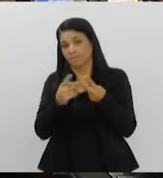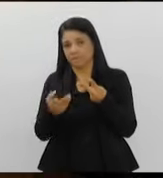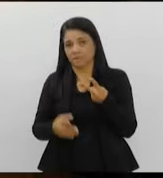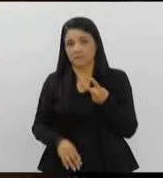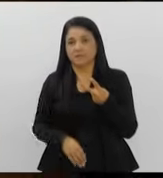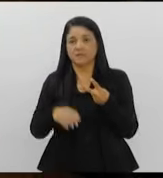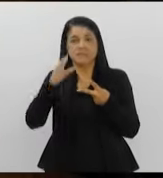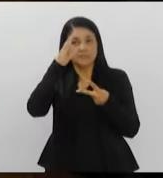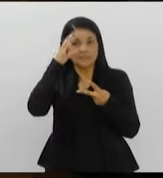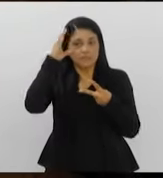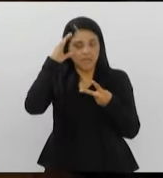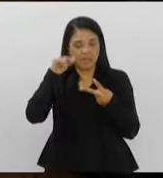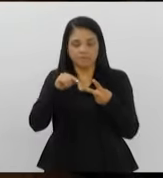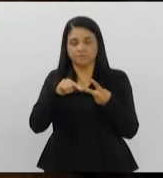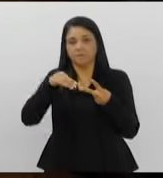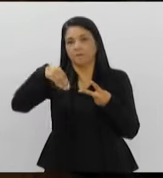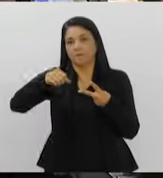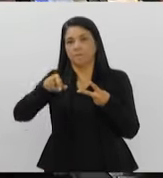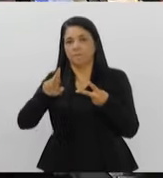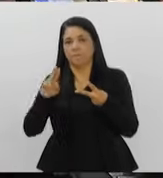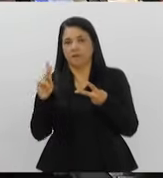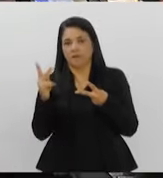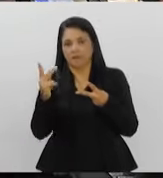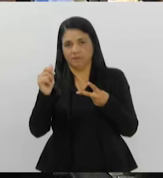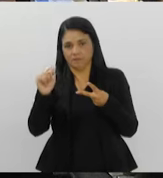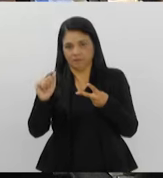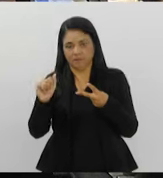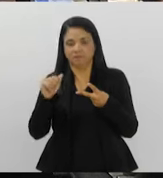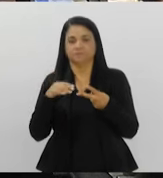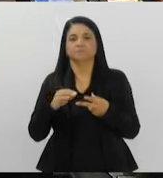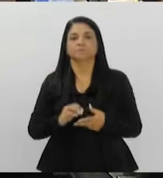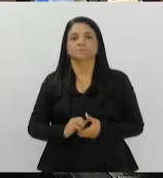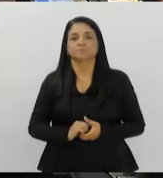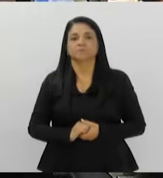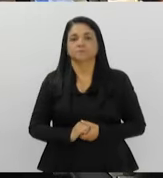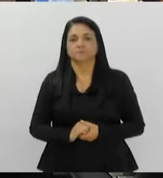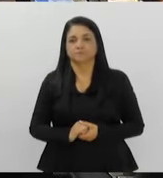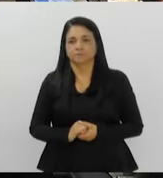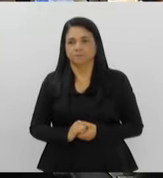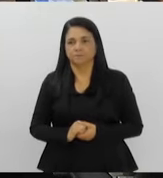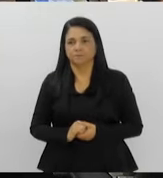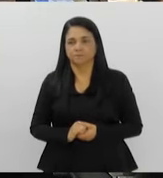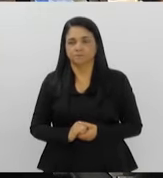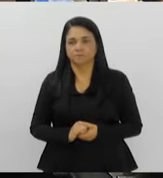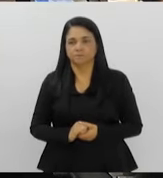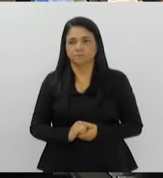Deputada Célia Jordão e Marta Rocha. Célia Jordão e Marta Rocha.